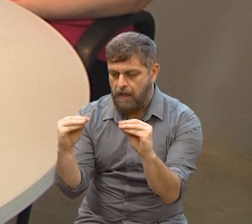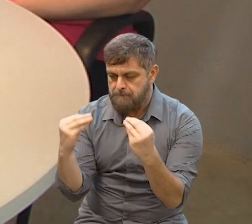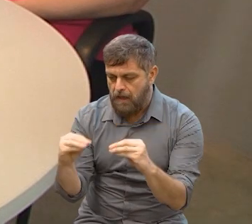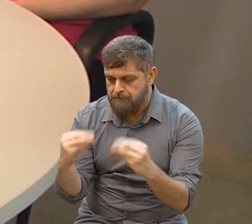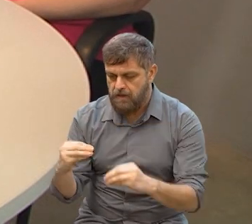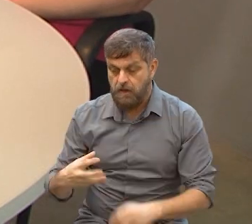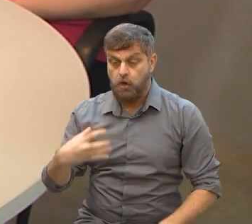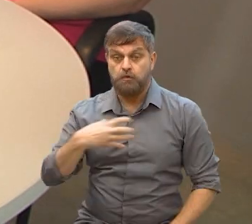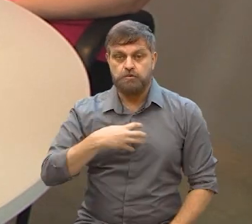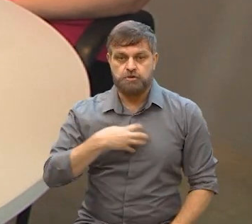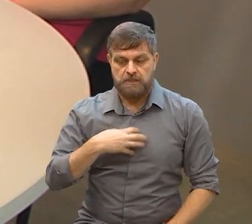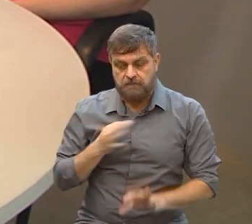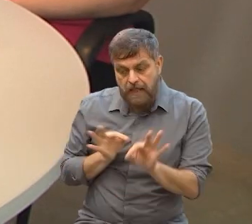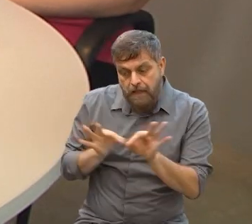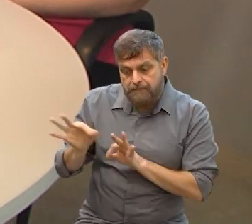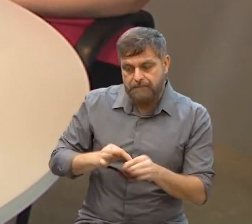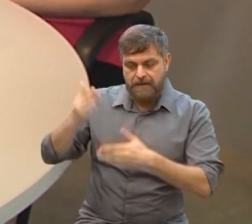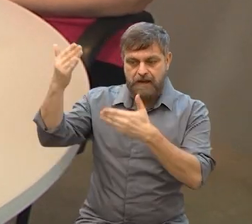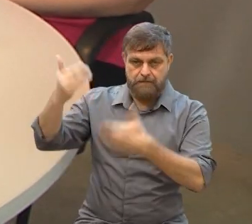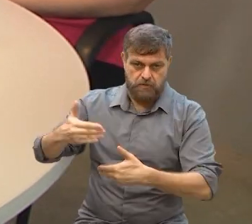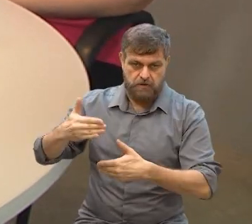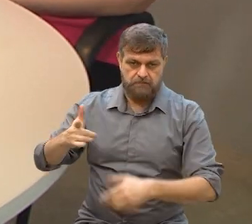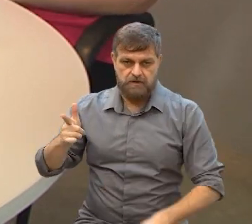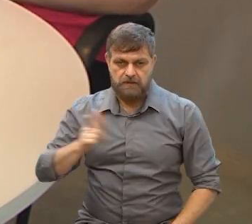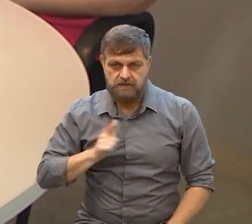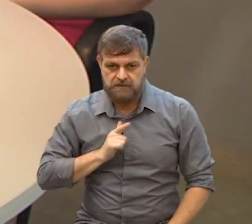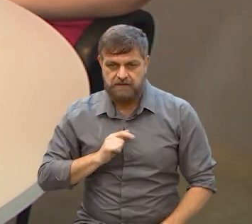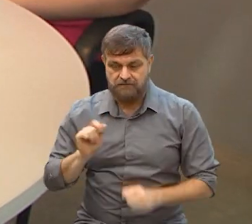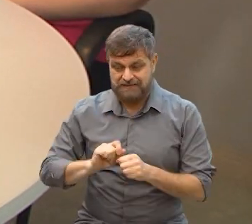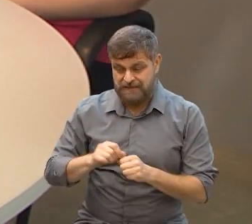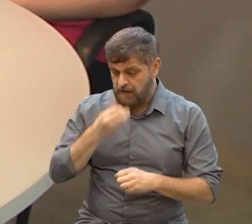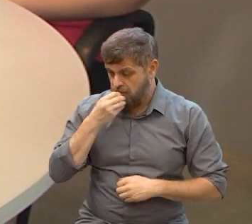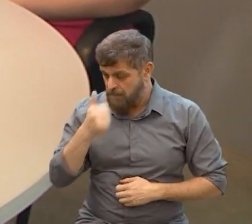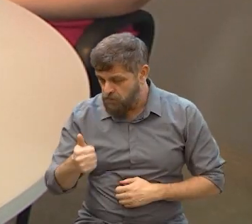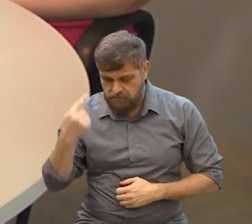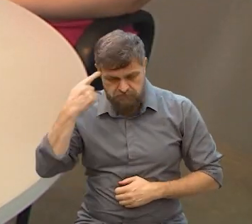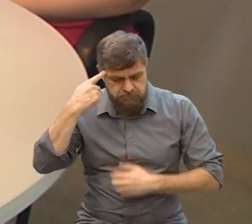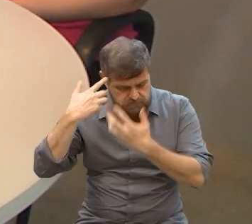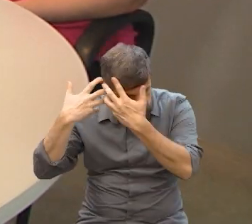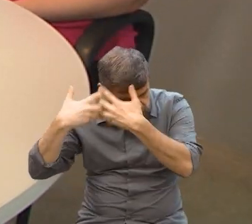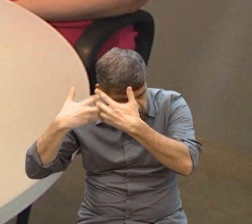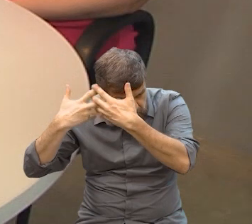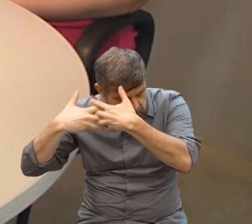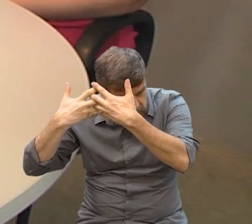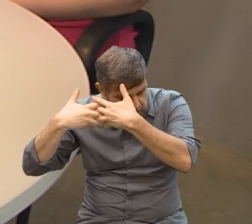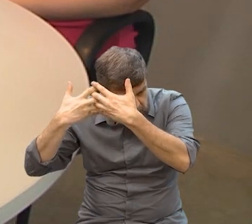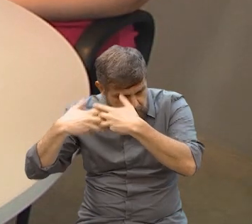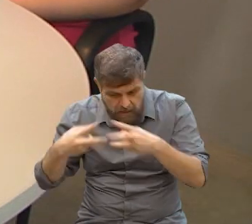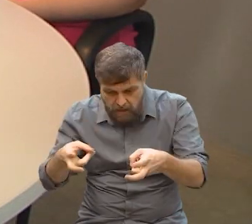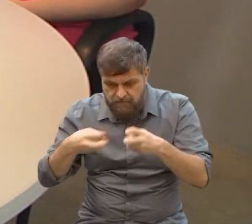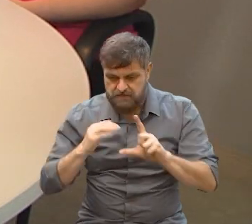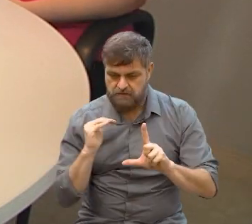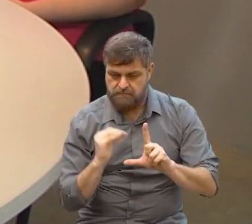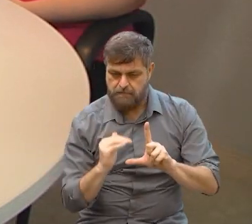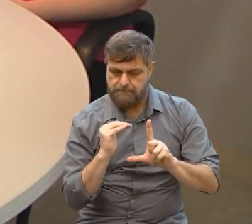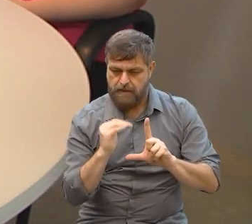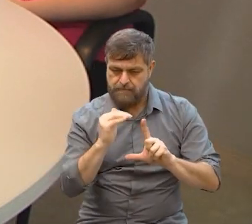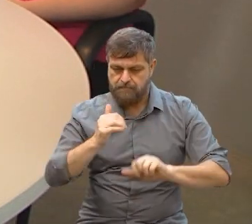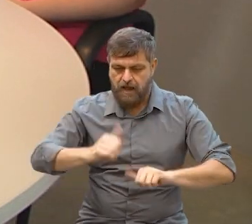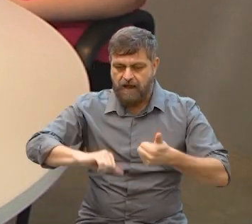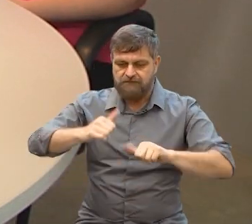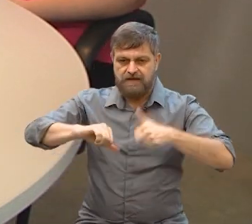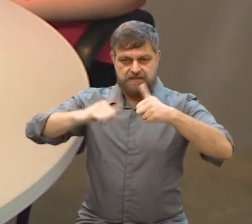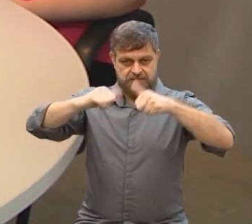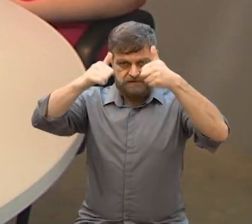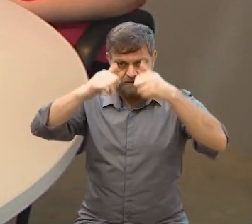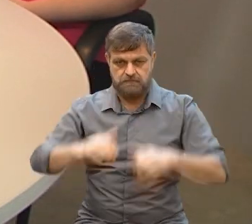está colocando. Por isso é importante na hora de fazer a avaliação, fazer uma boa avaliação reflexiva, né? Observando as taxonomias de Bloom.